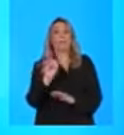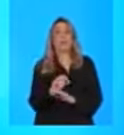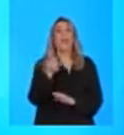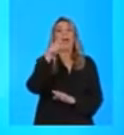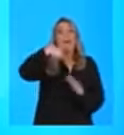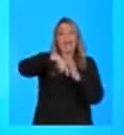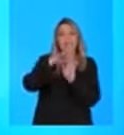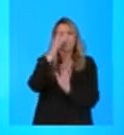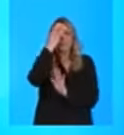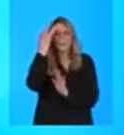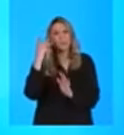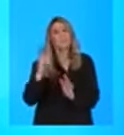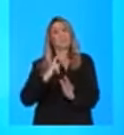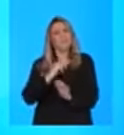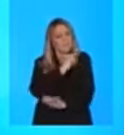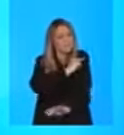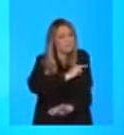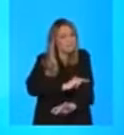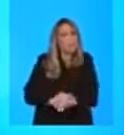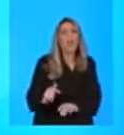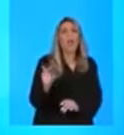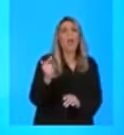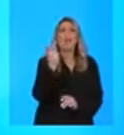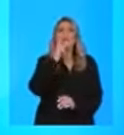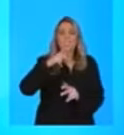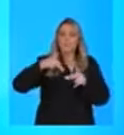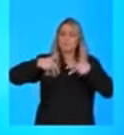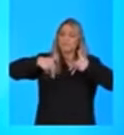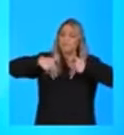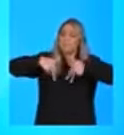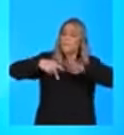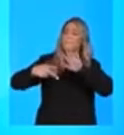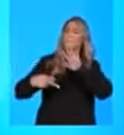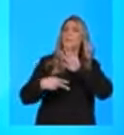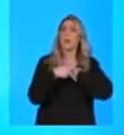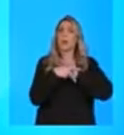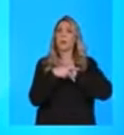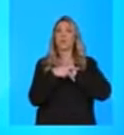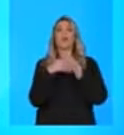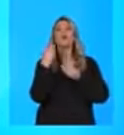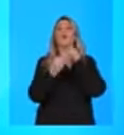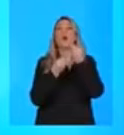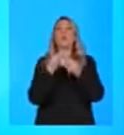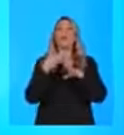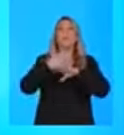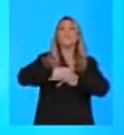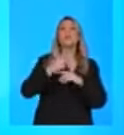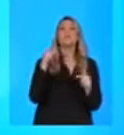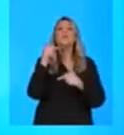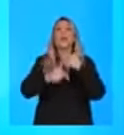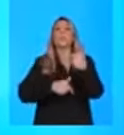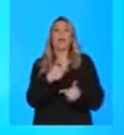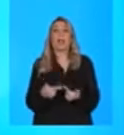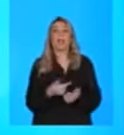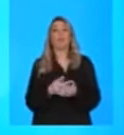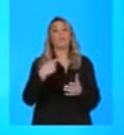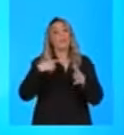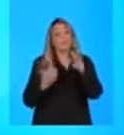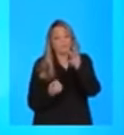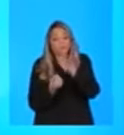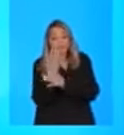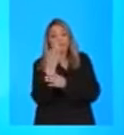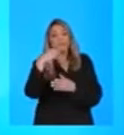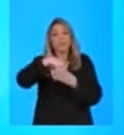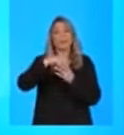terem dign ade conseguirem caminhar com as próprias pernas é por intermédio do emprego e eu vou criar na minha na minha prefeitura